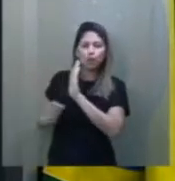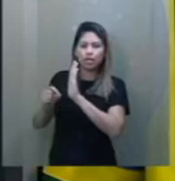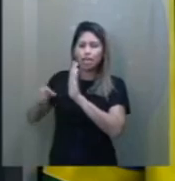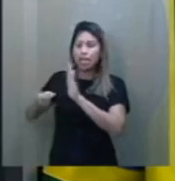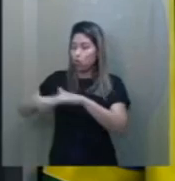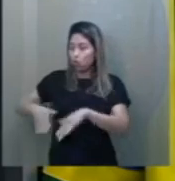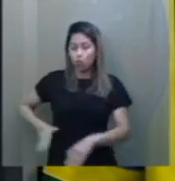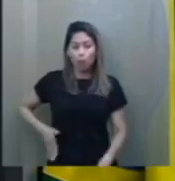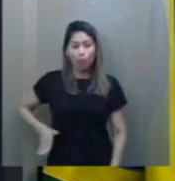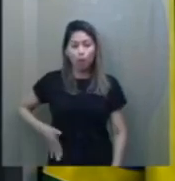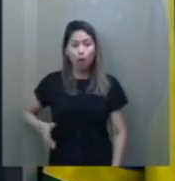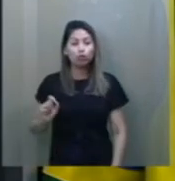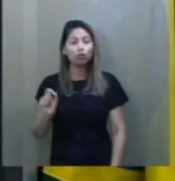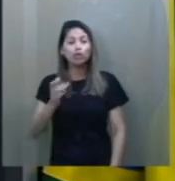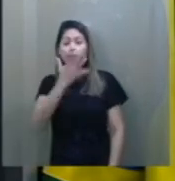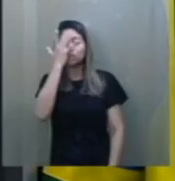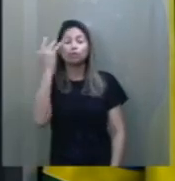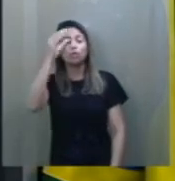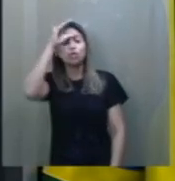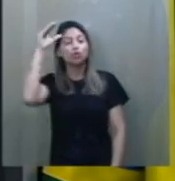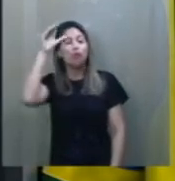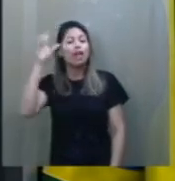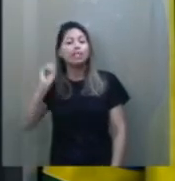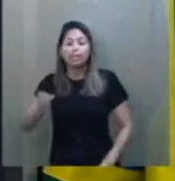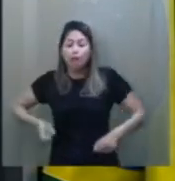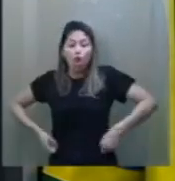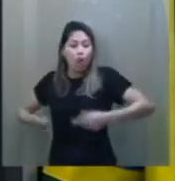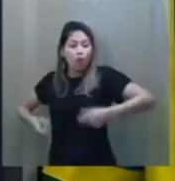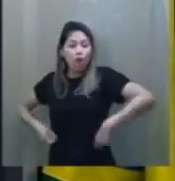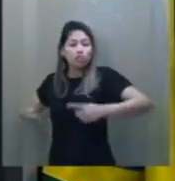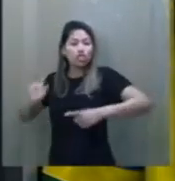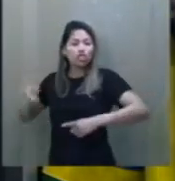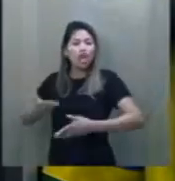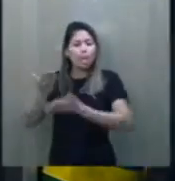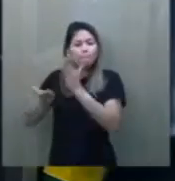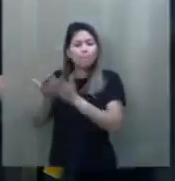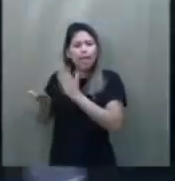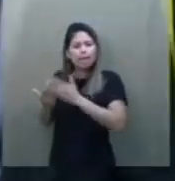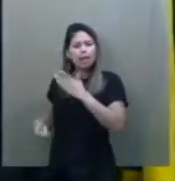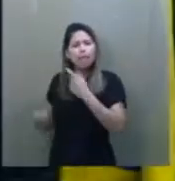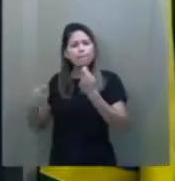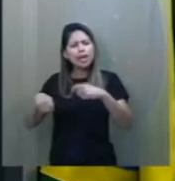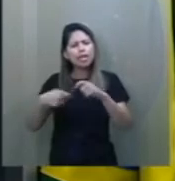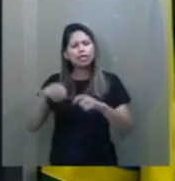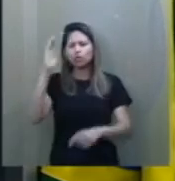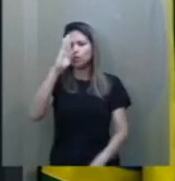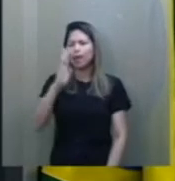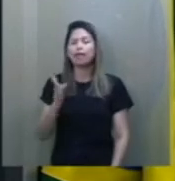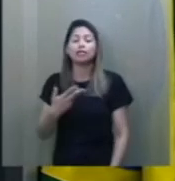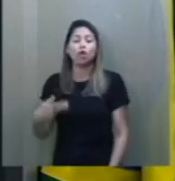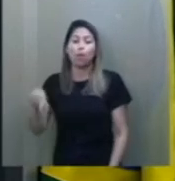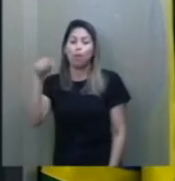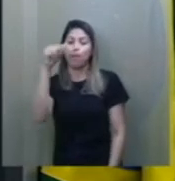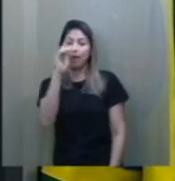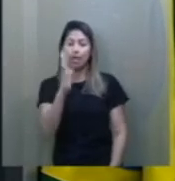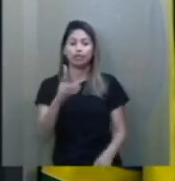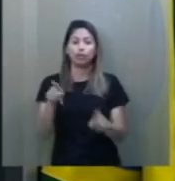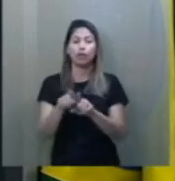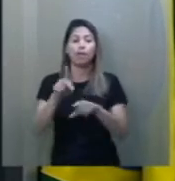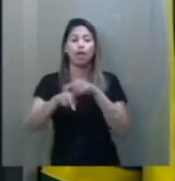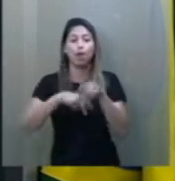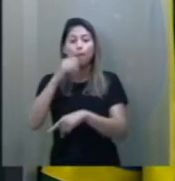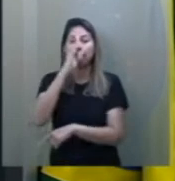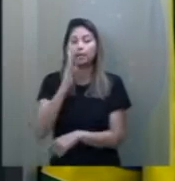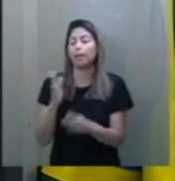do consumidor, o gasto com esse insumo tão necessário para o Brasil e para os brasileiros. Então, parabéns ao presidente